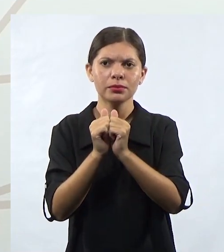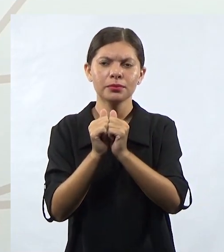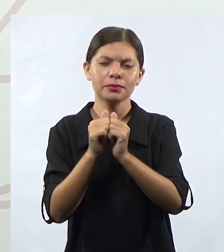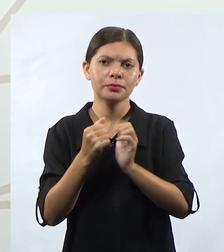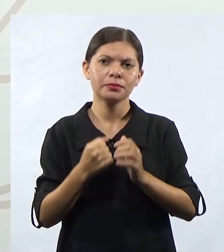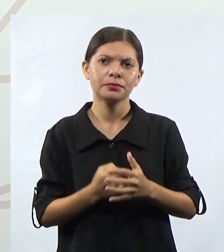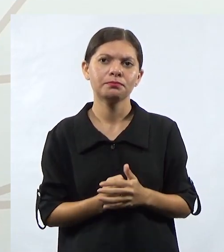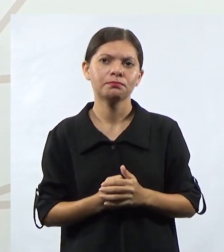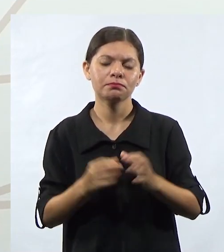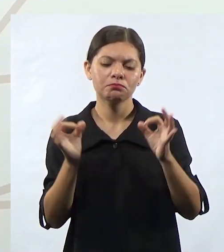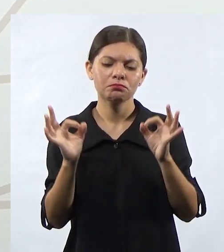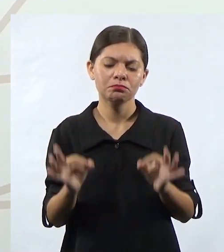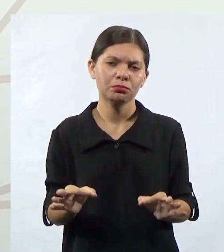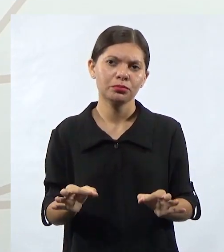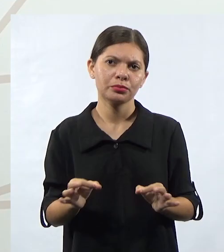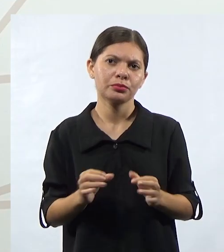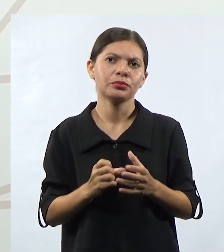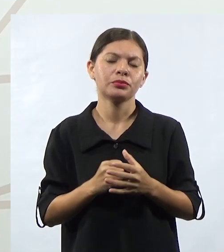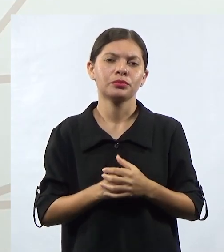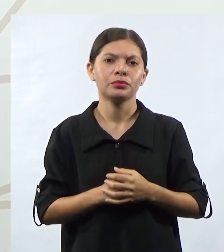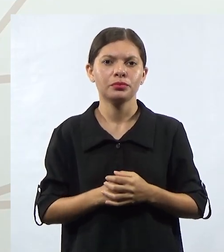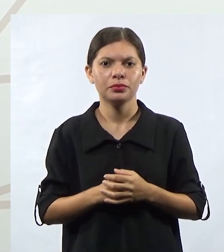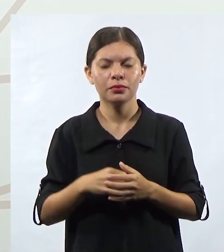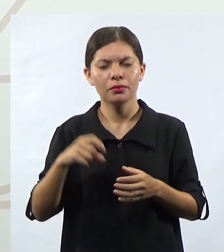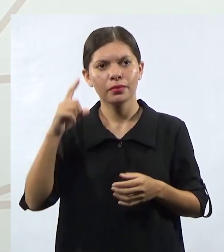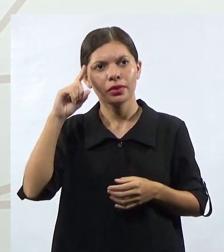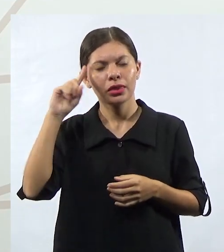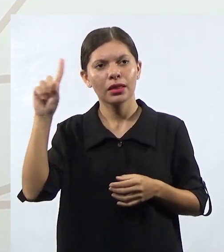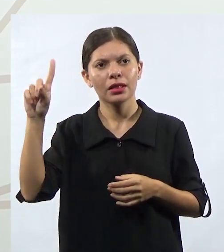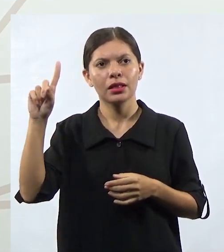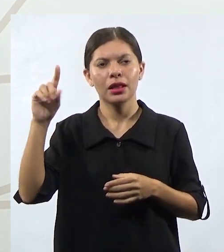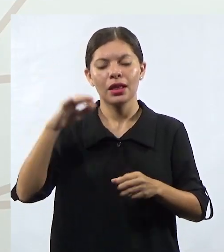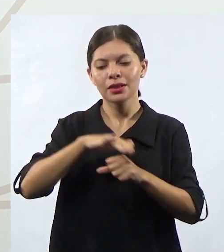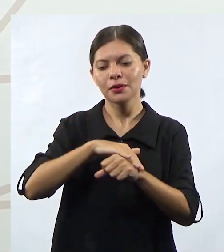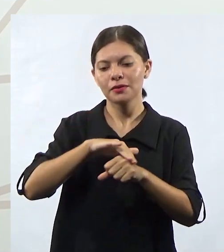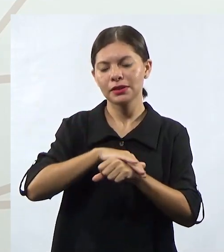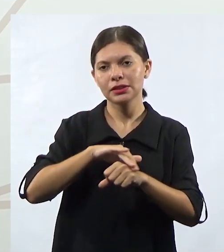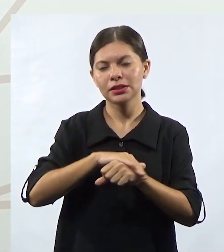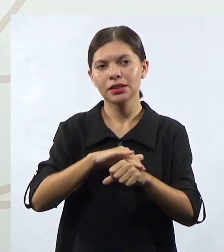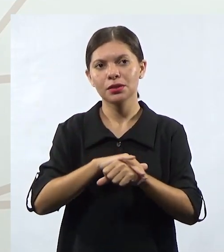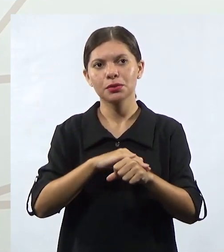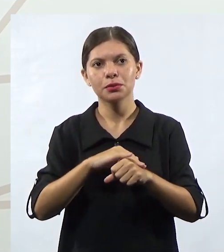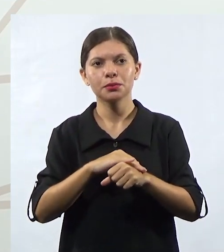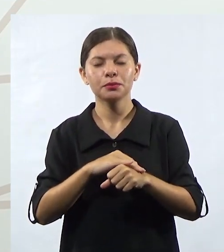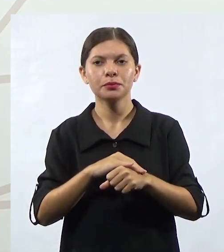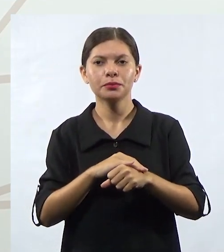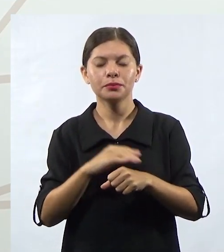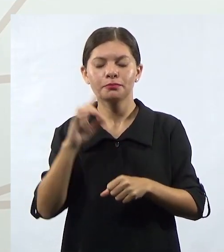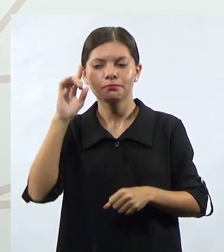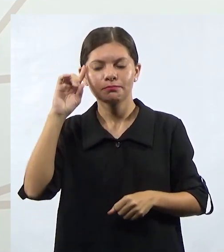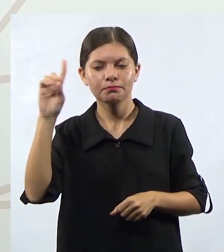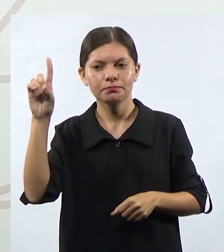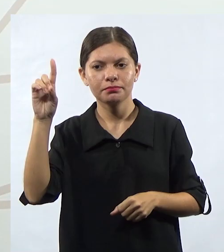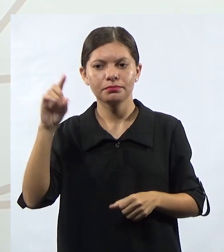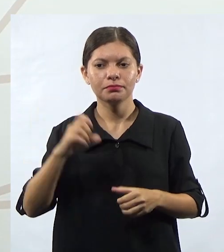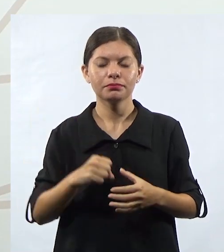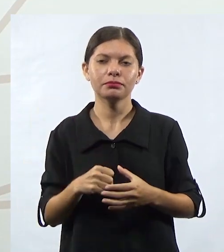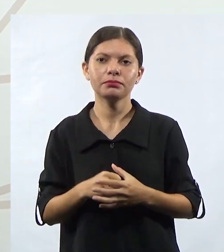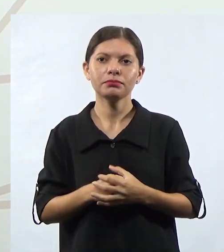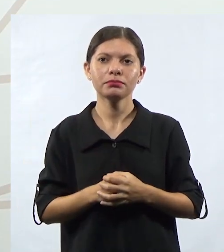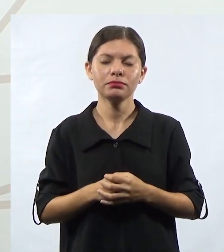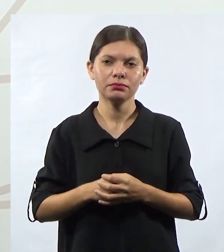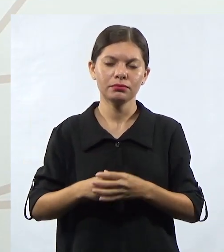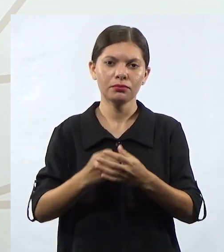está convergindo, né? Onde que as ideias elas acabam conversando uma com as outras, para aí sim você construir aquela